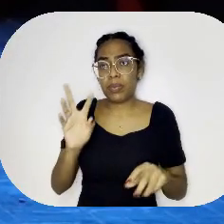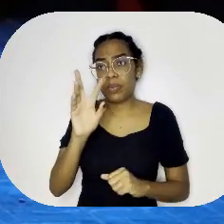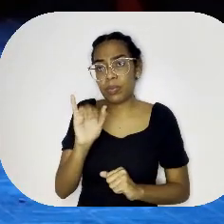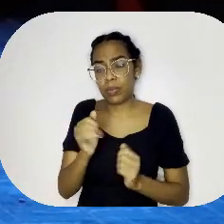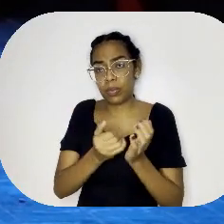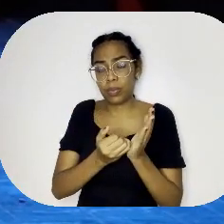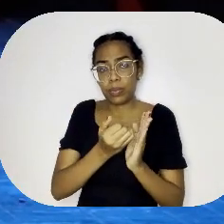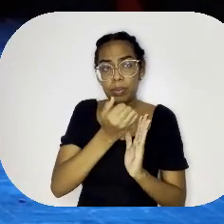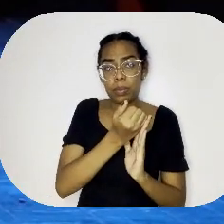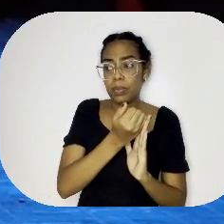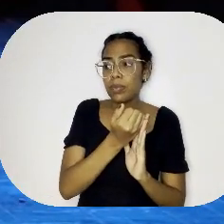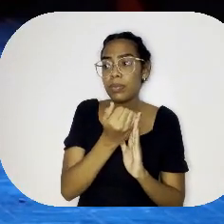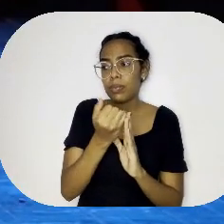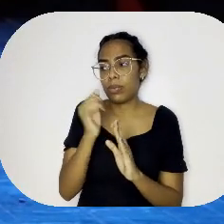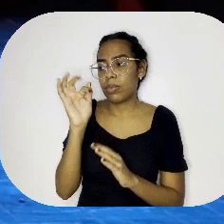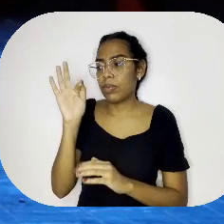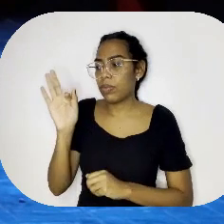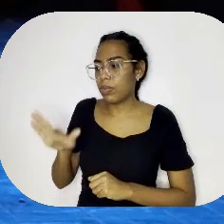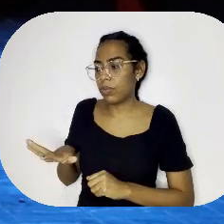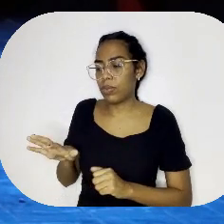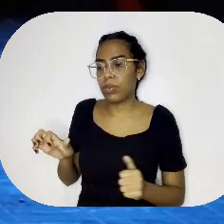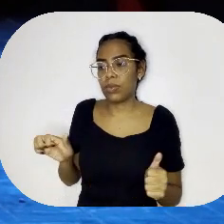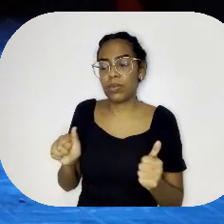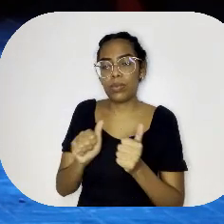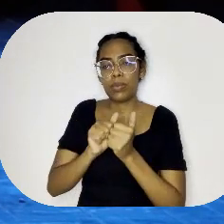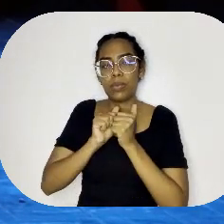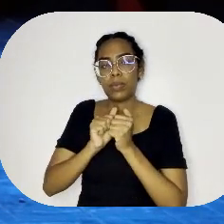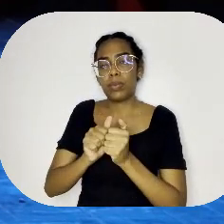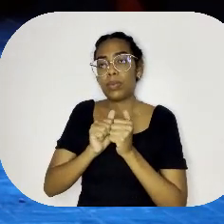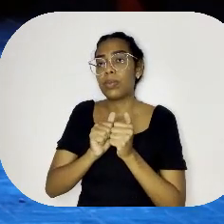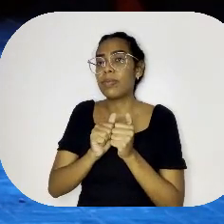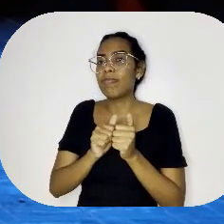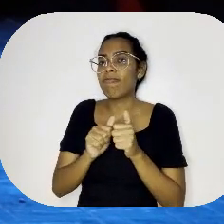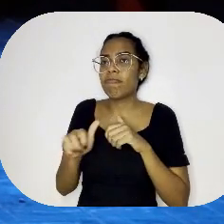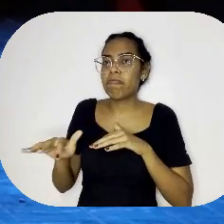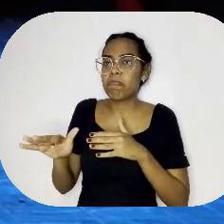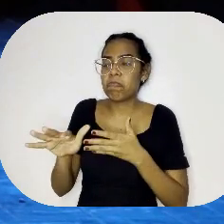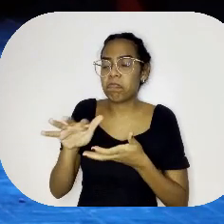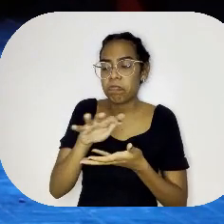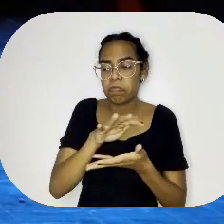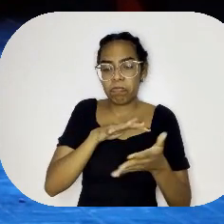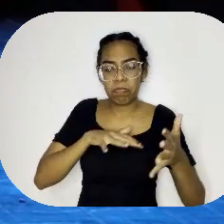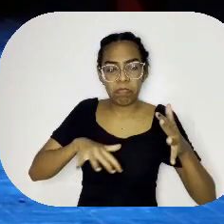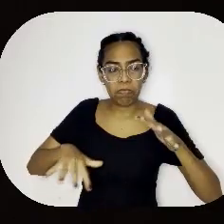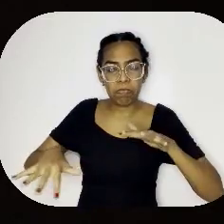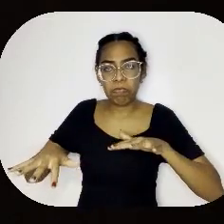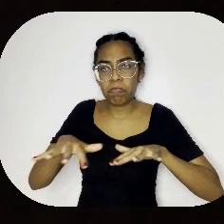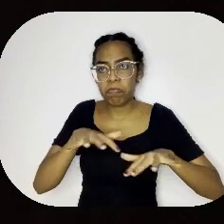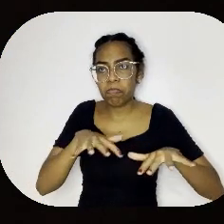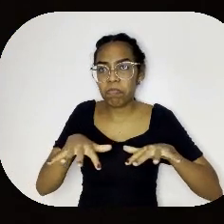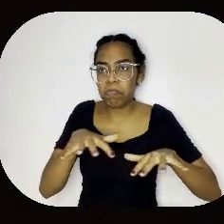Sobe, recresce, tumultuando e amarga, tremenda, absurda, imponderada e